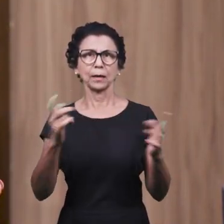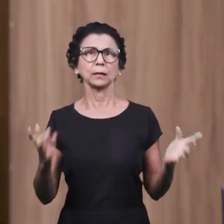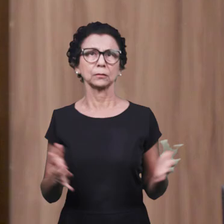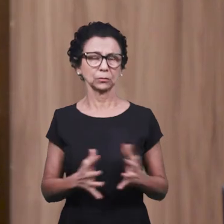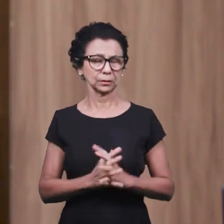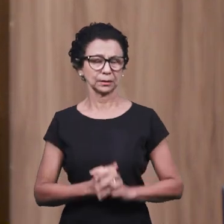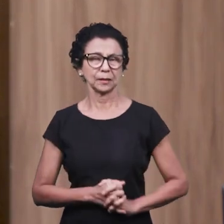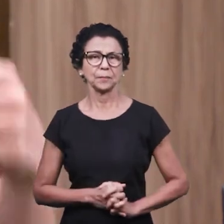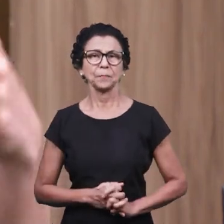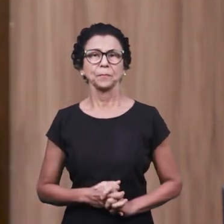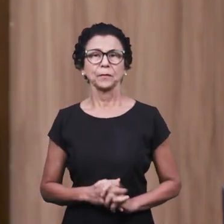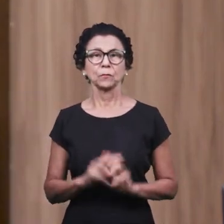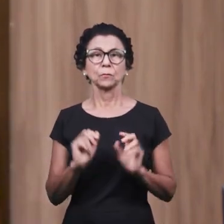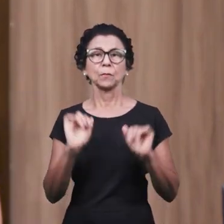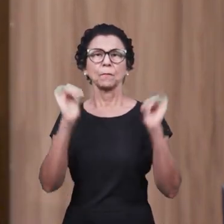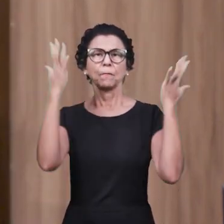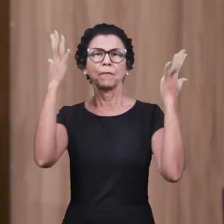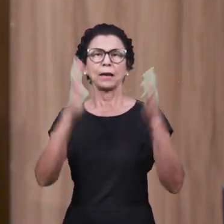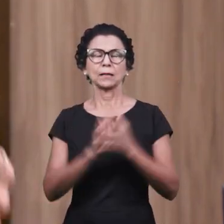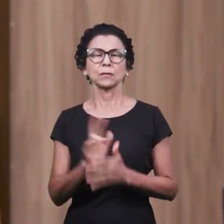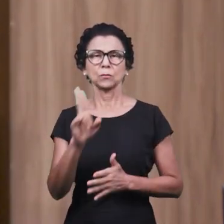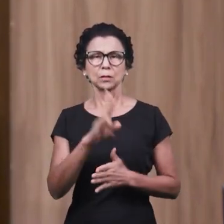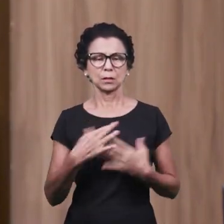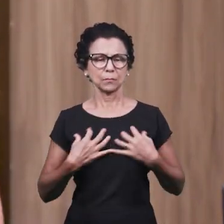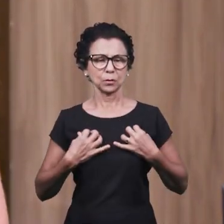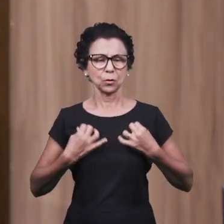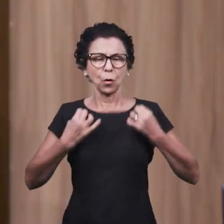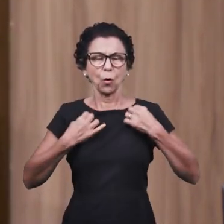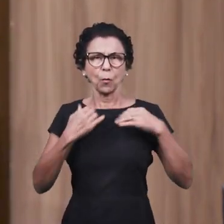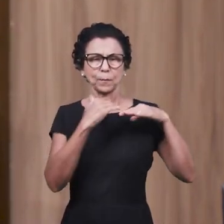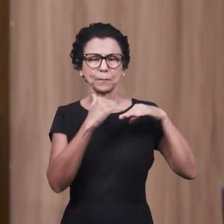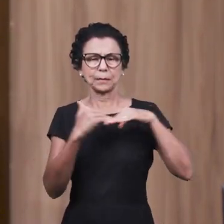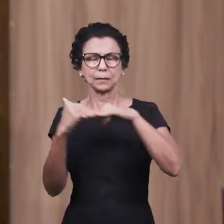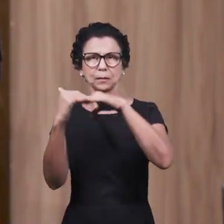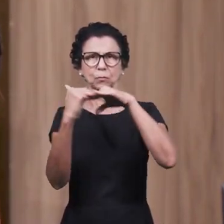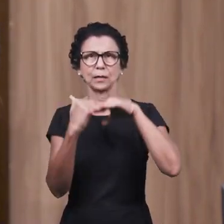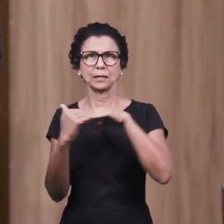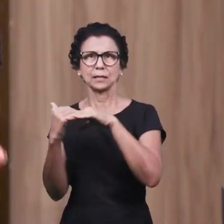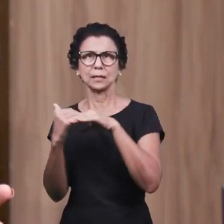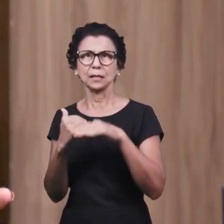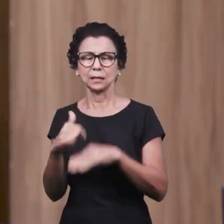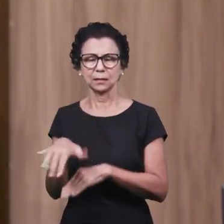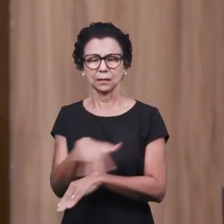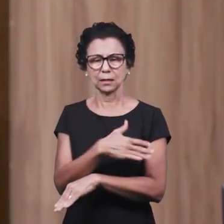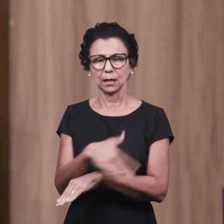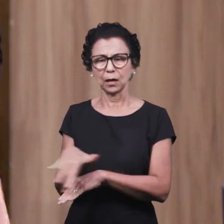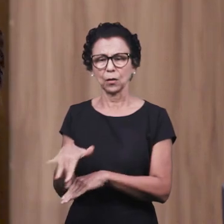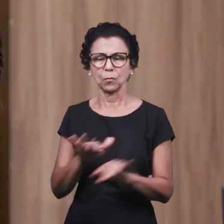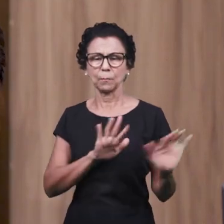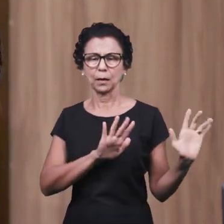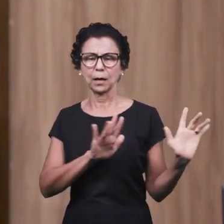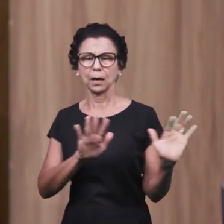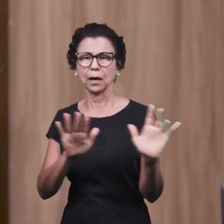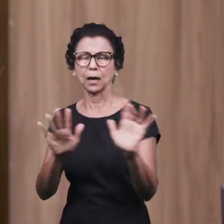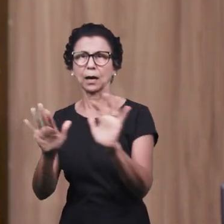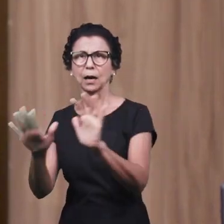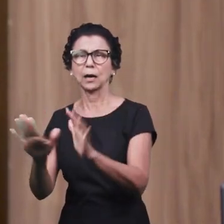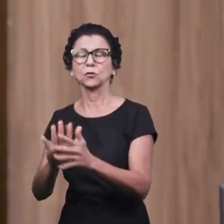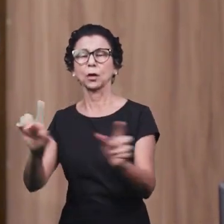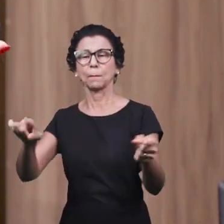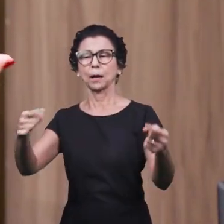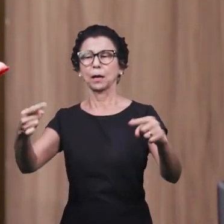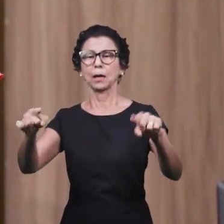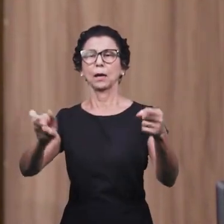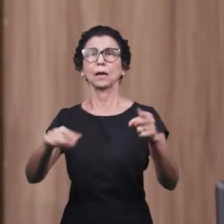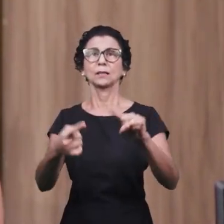festa nacional deles, a gente vestia o uniforme, ia andando na rua e fazendo as apresentações. Era uma orquestra mesmo, com maestra.